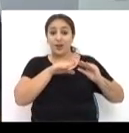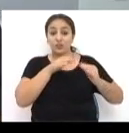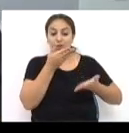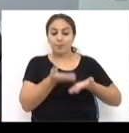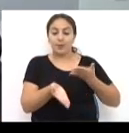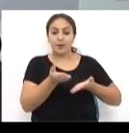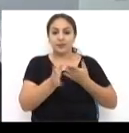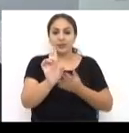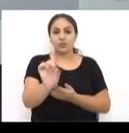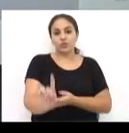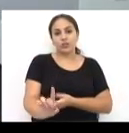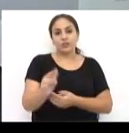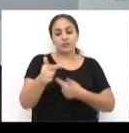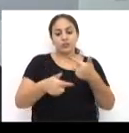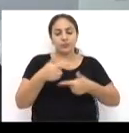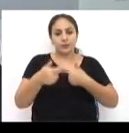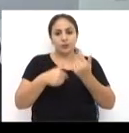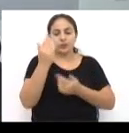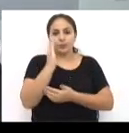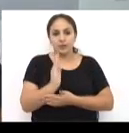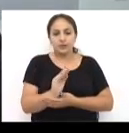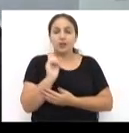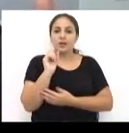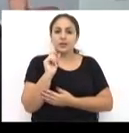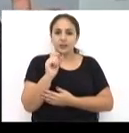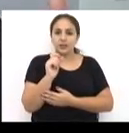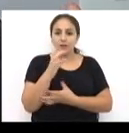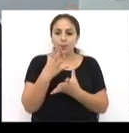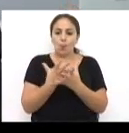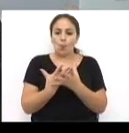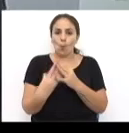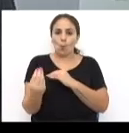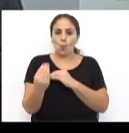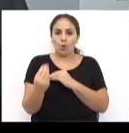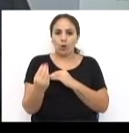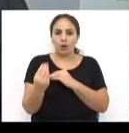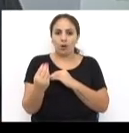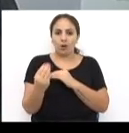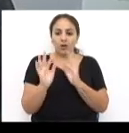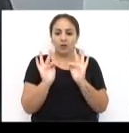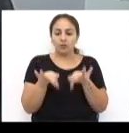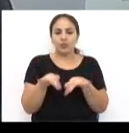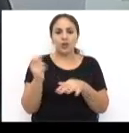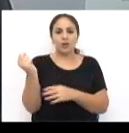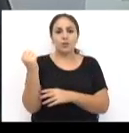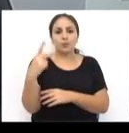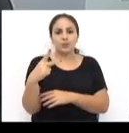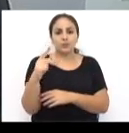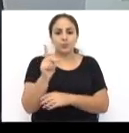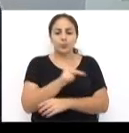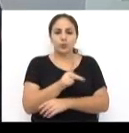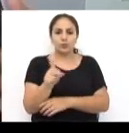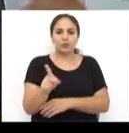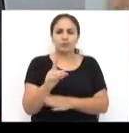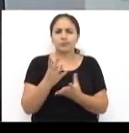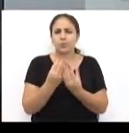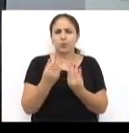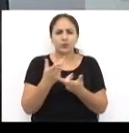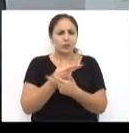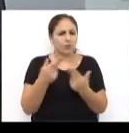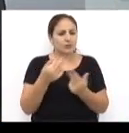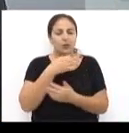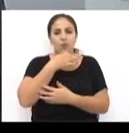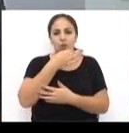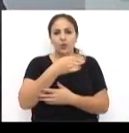o direito do trabalhador brasileiro, que extingue a aposentadoria dos professores, entre tantos